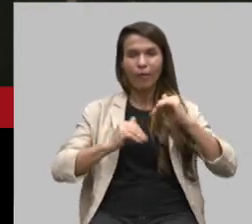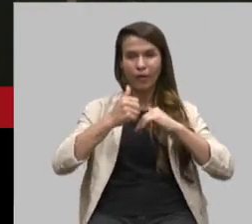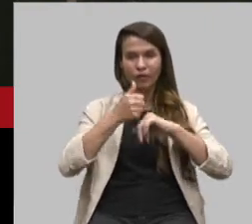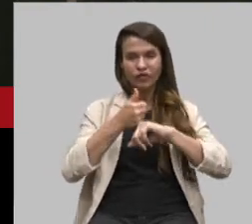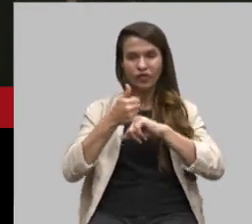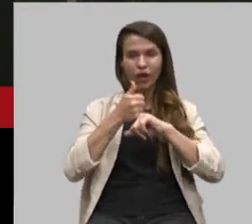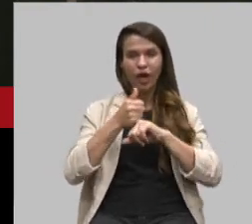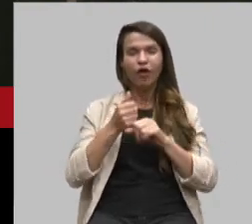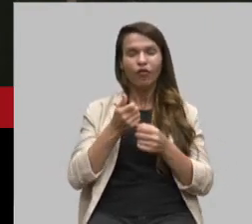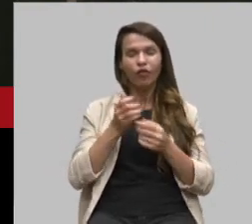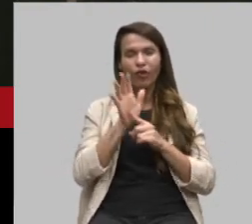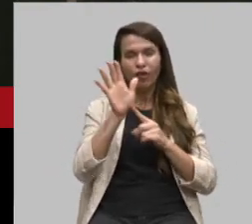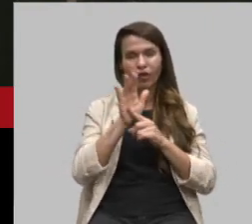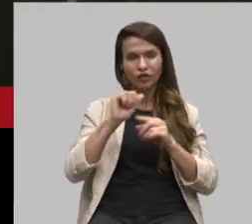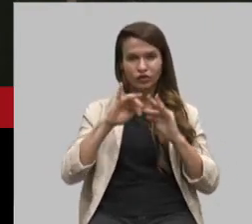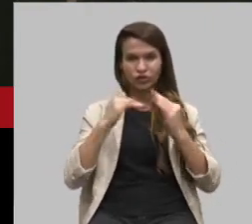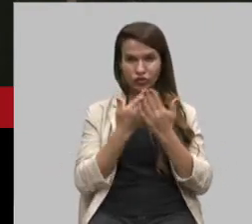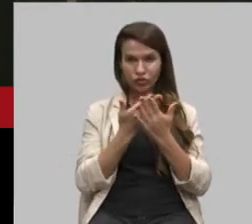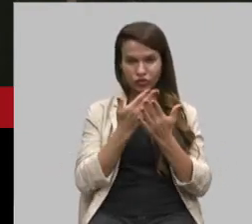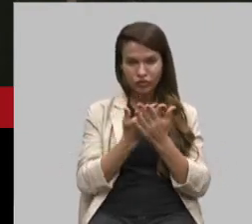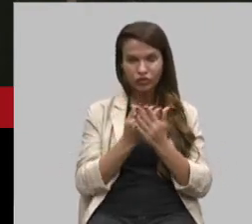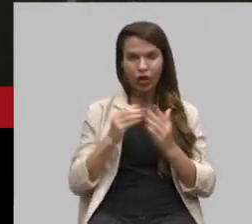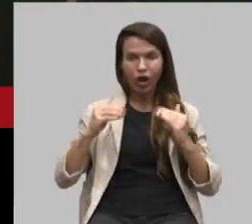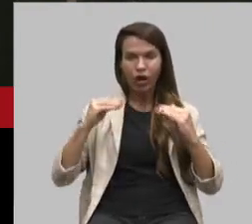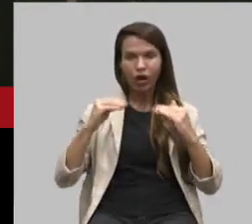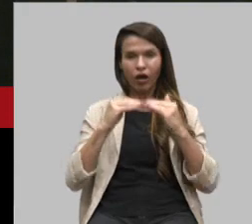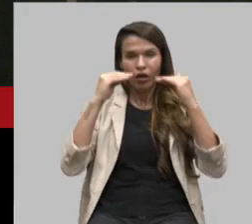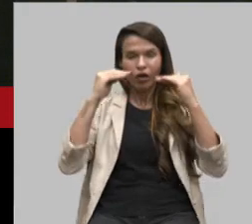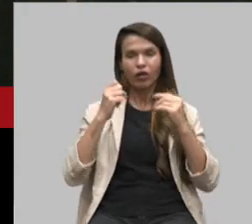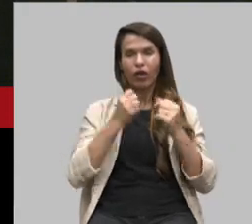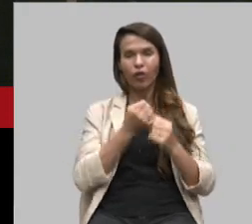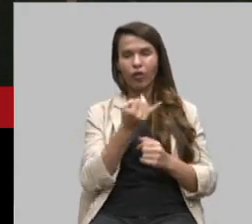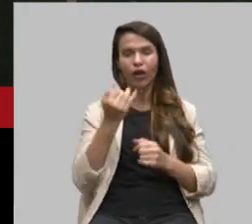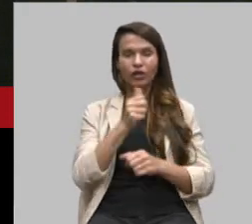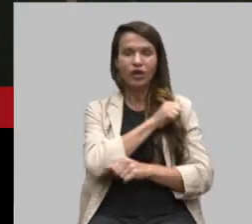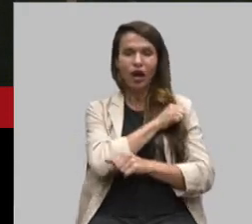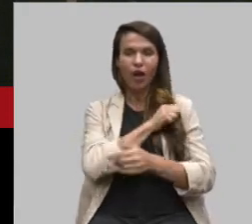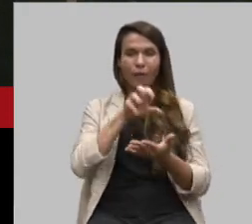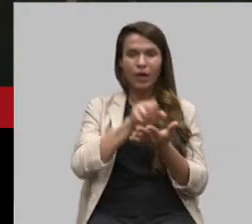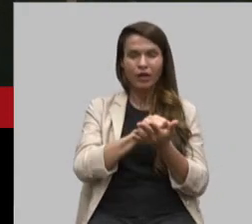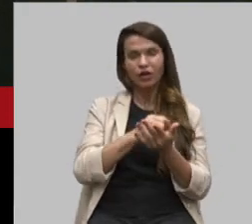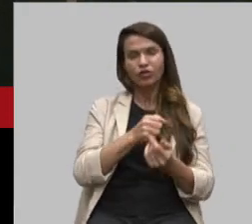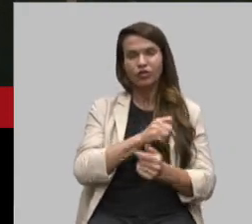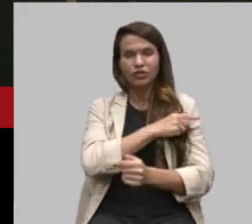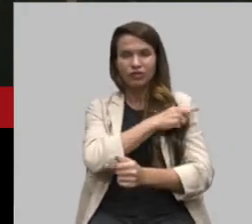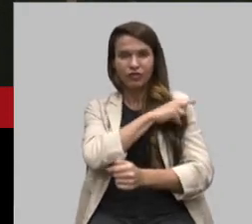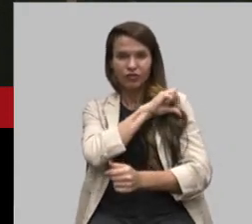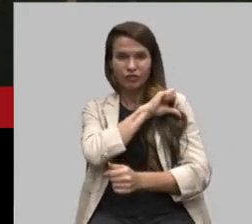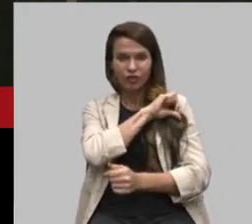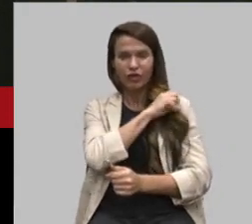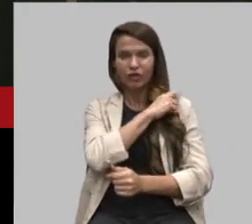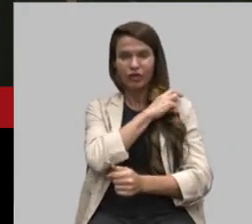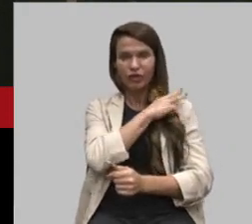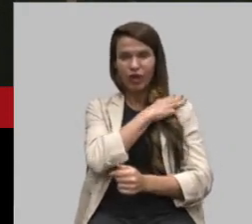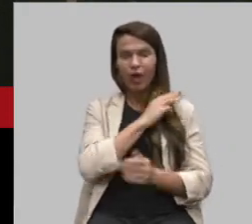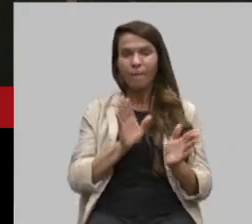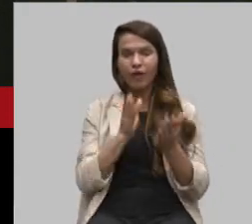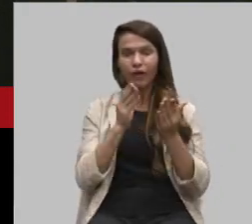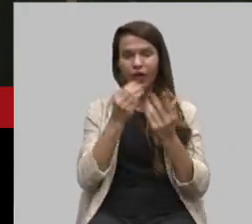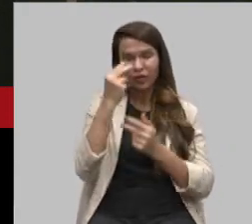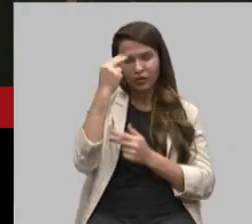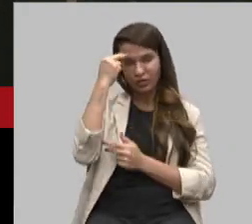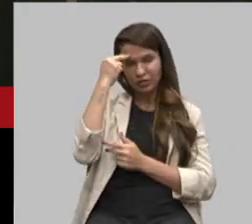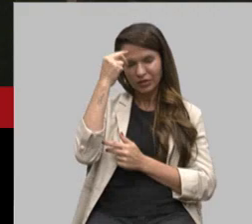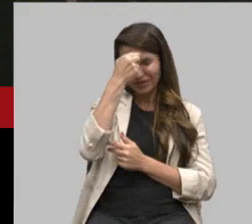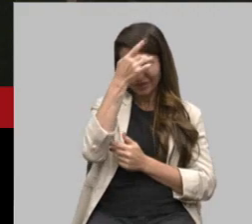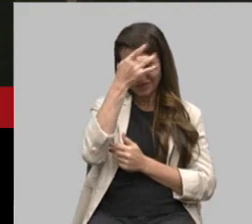sendo distribuídos por cidade de acordo com a quantidade de alunos matriculados no Ensino Fundamental e Médio a fim de promover a saúde mental o bem-estar o